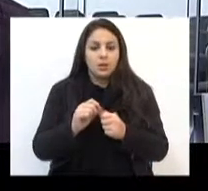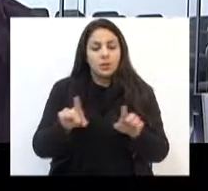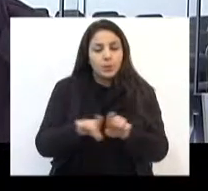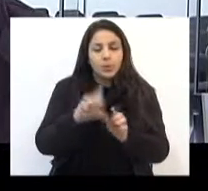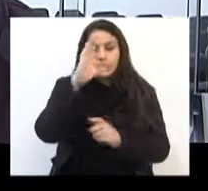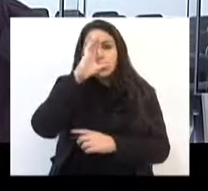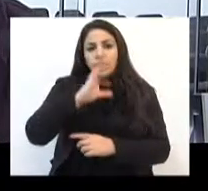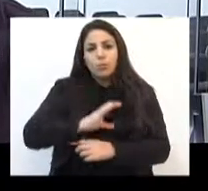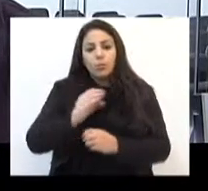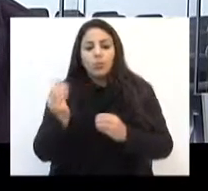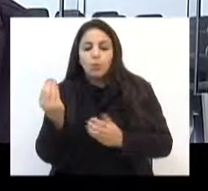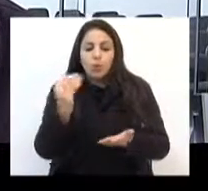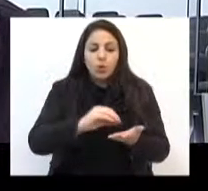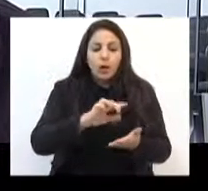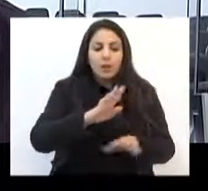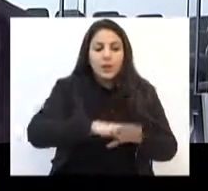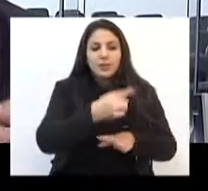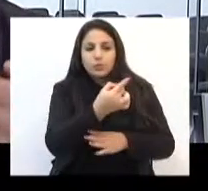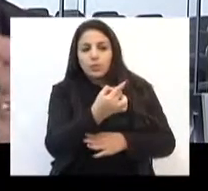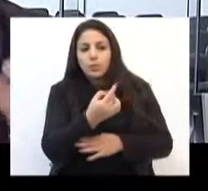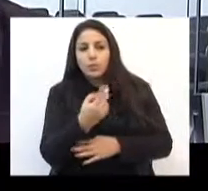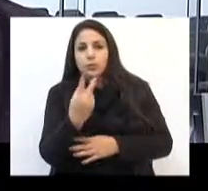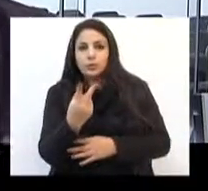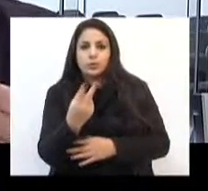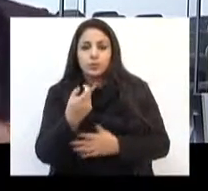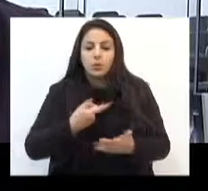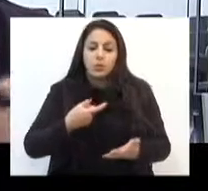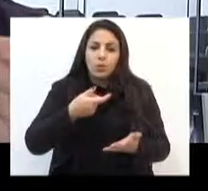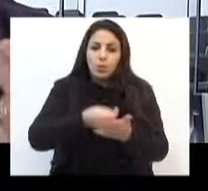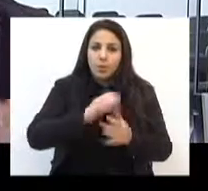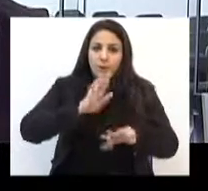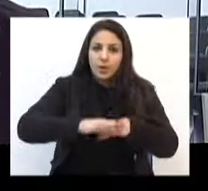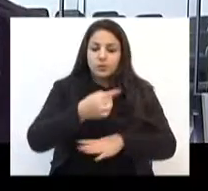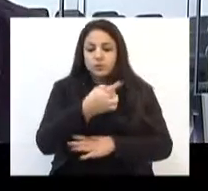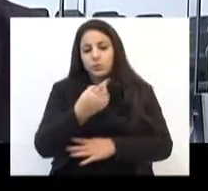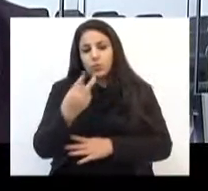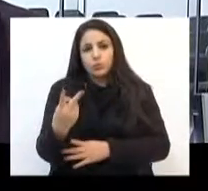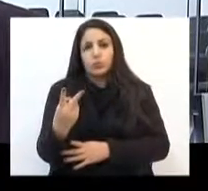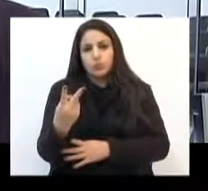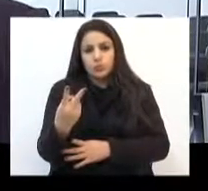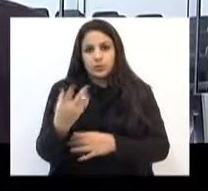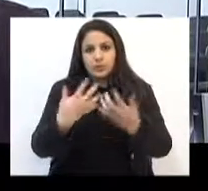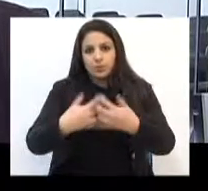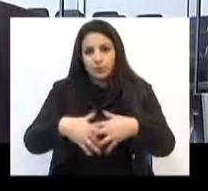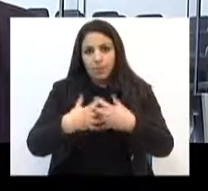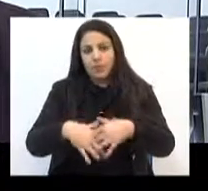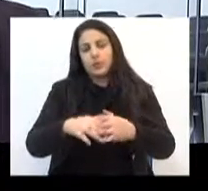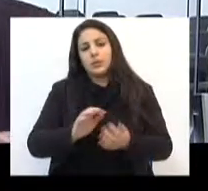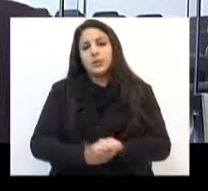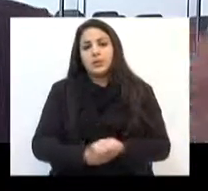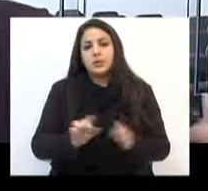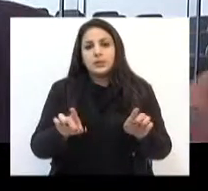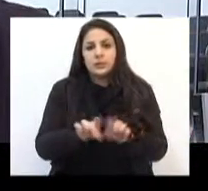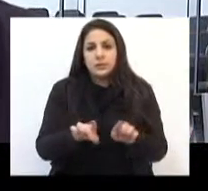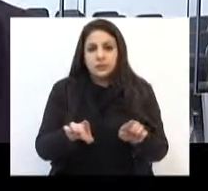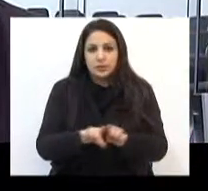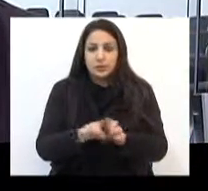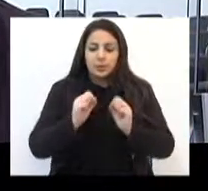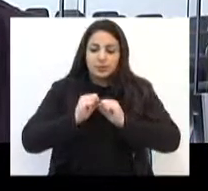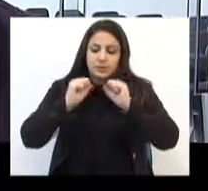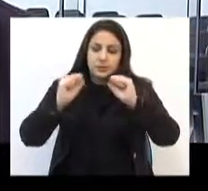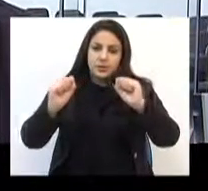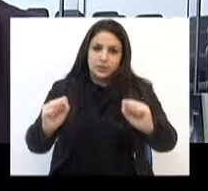Assim como, por exemplo, no meio rural, né? Compra de uma máquina para a Secretaria do Interior.